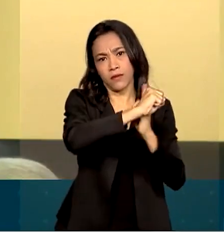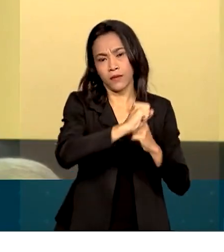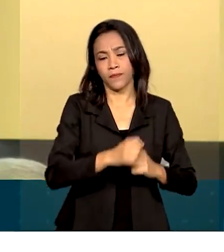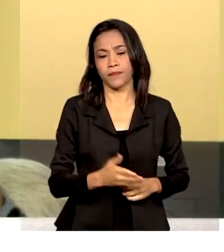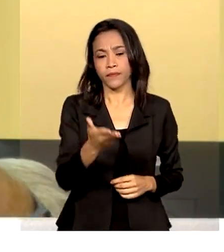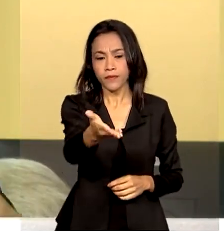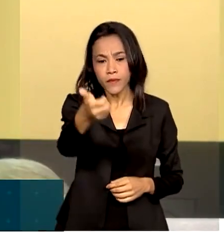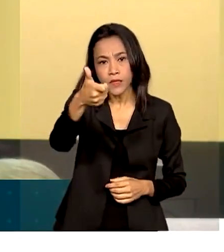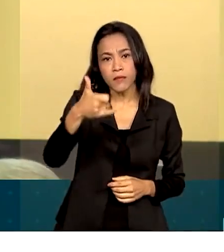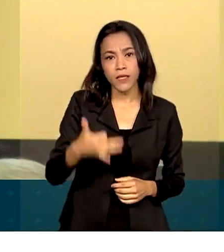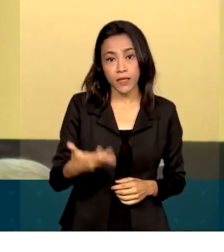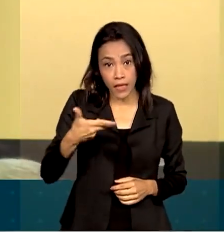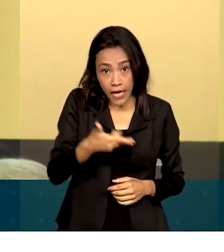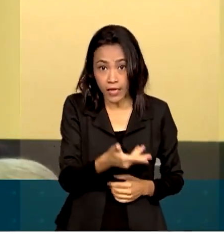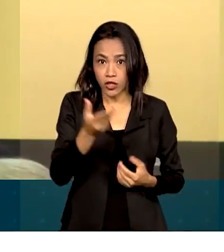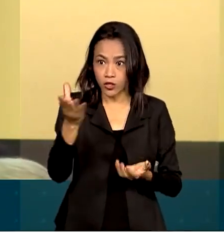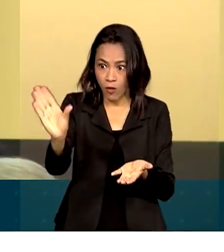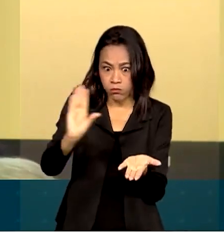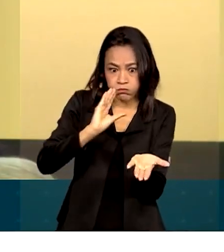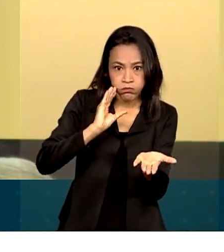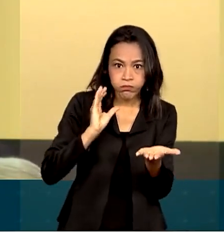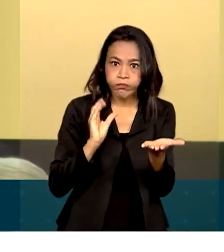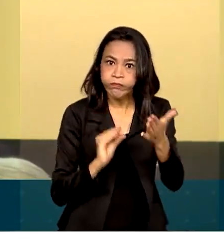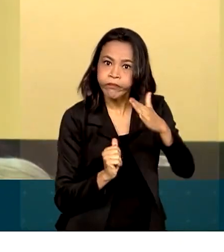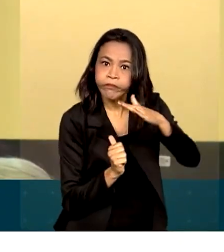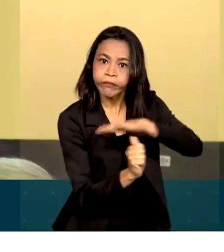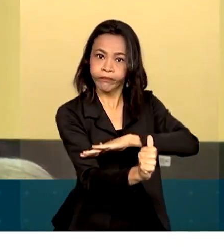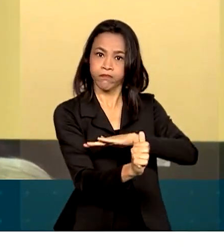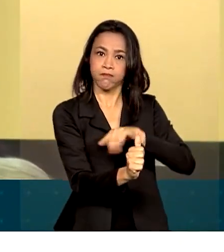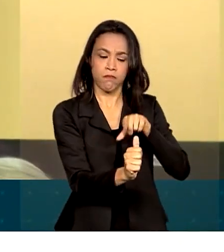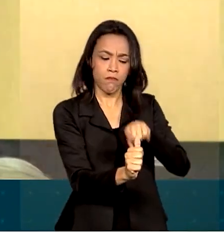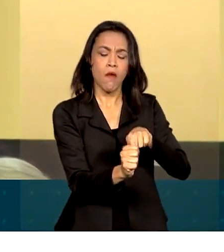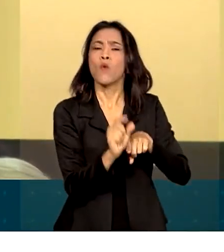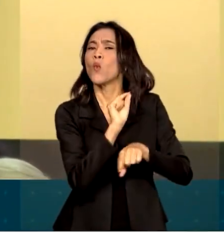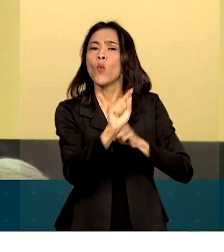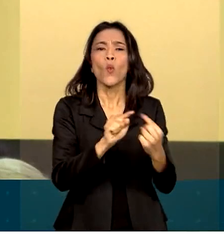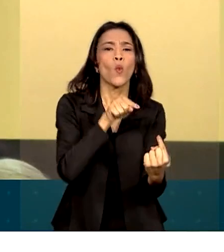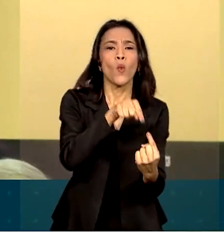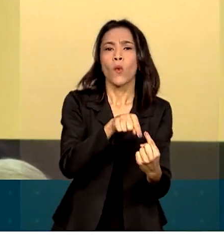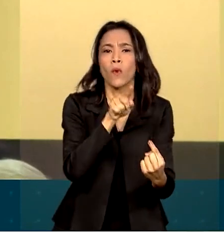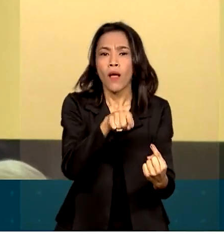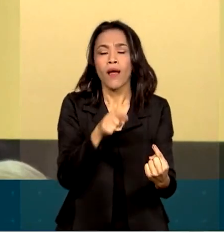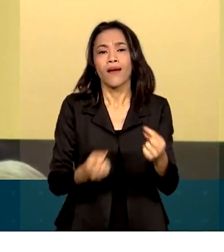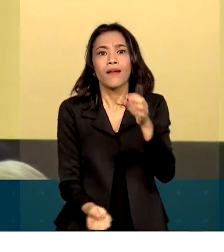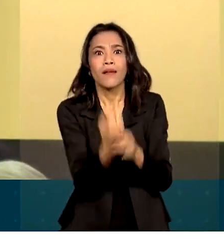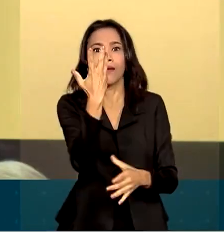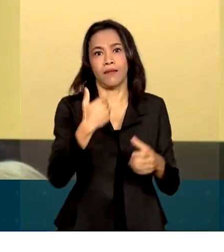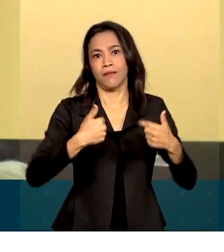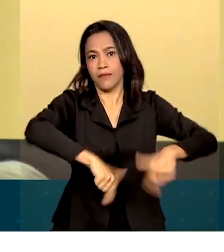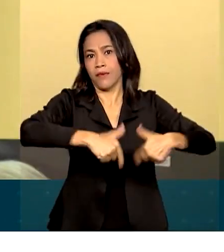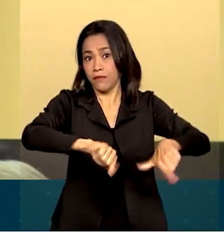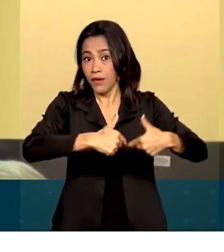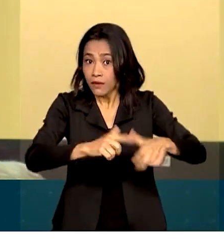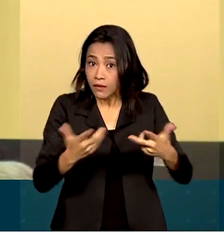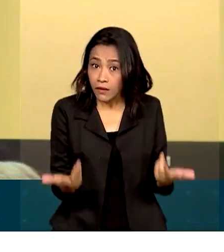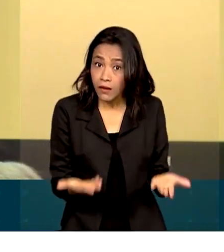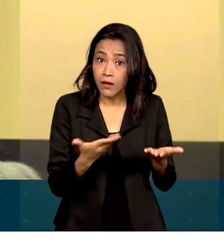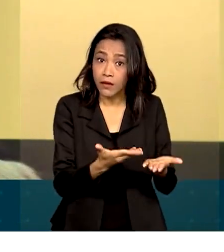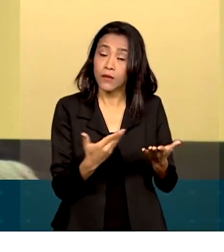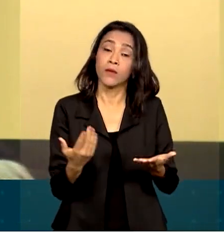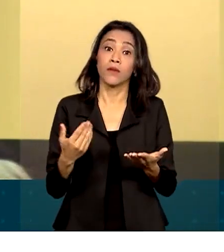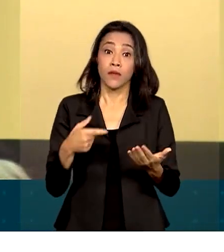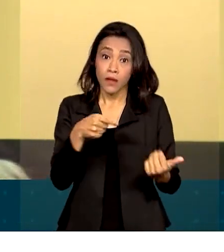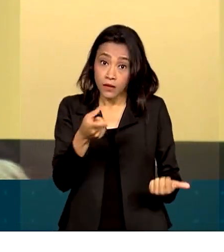todo, isso significa o seguinte, isso é geração de emprego, isso é geração de encomendas à